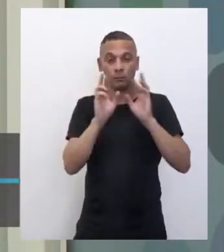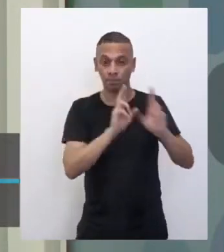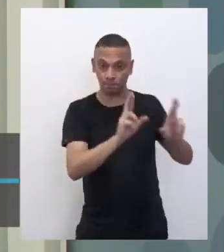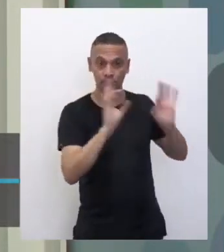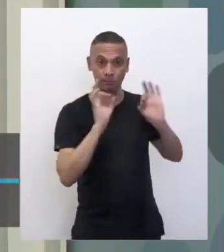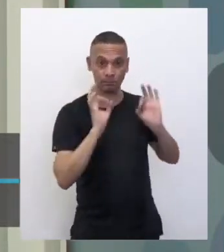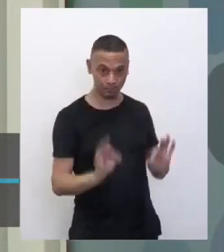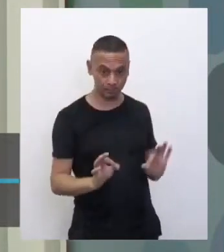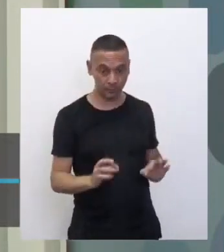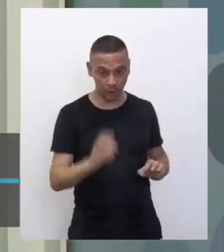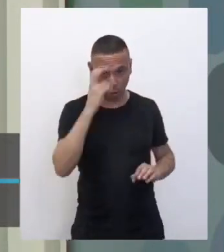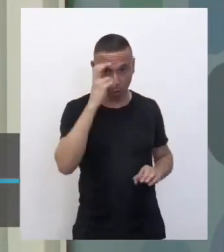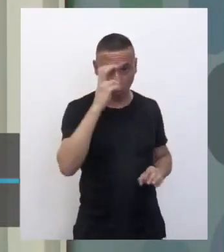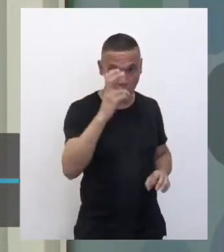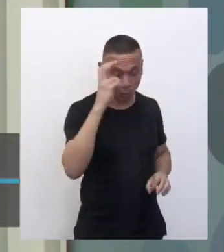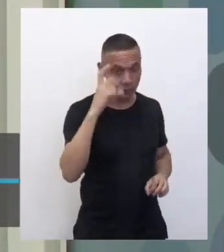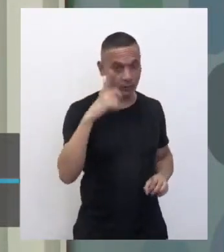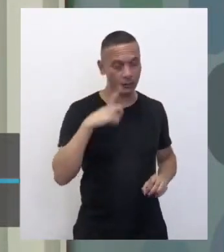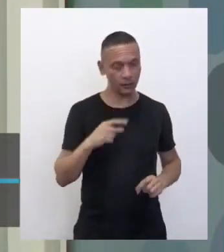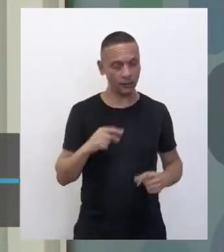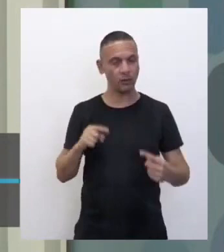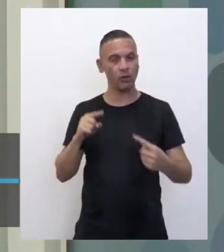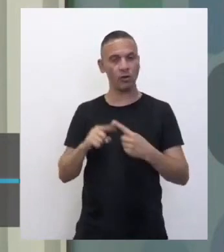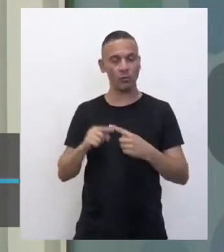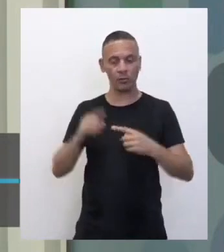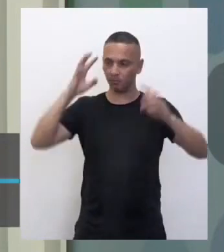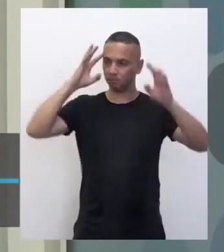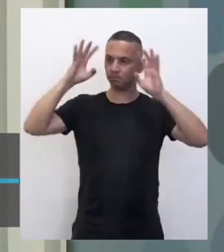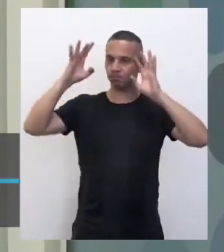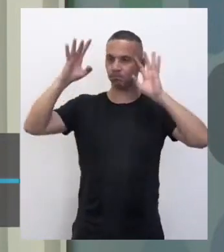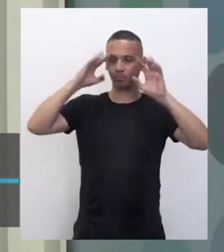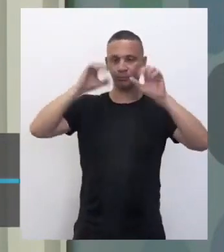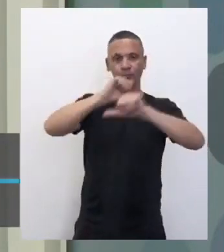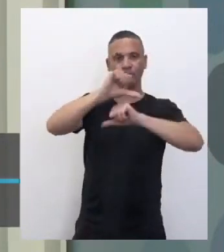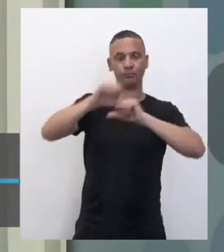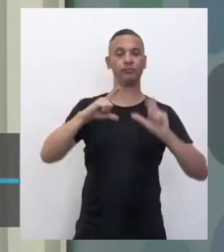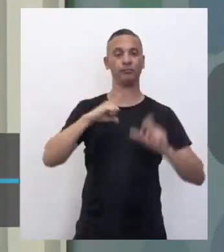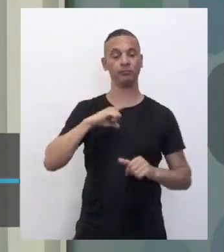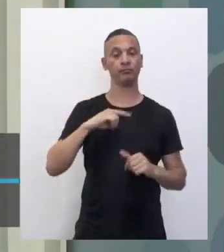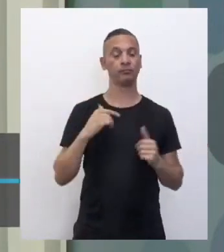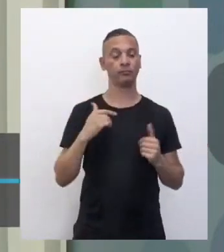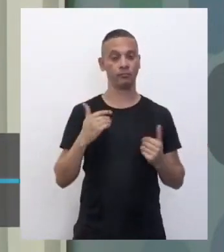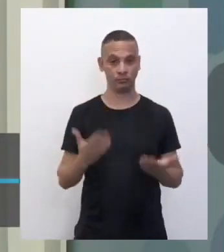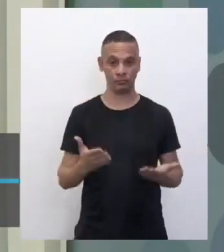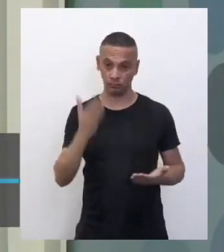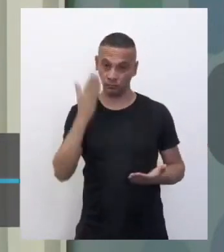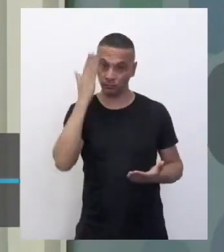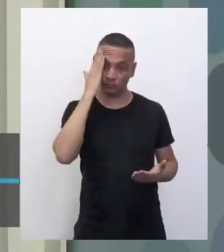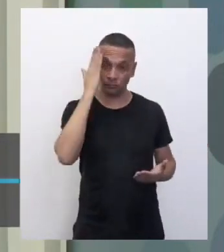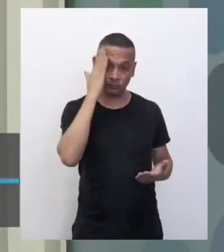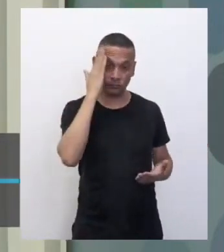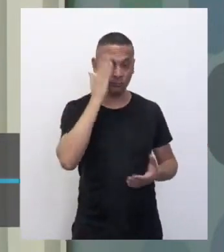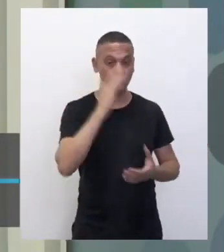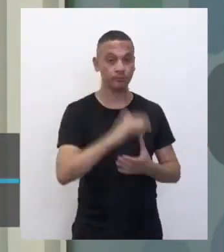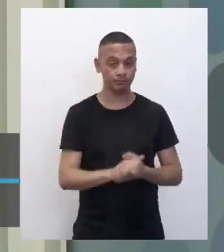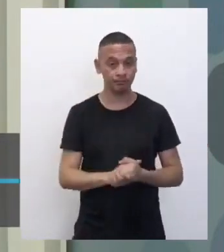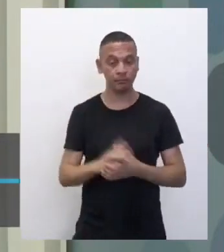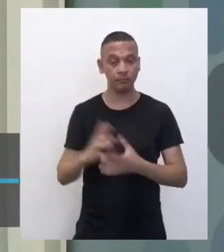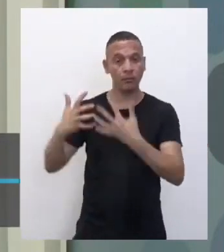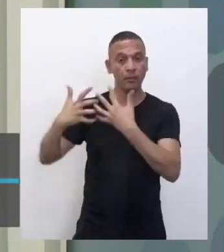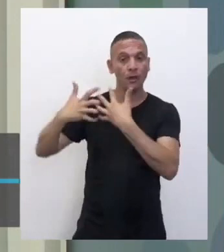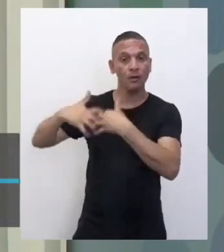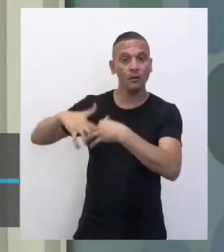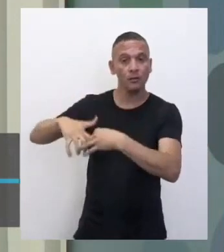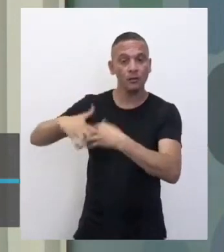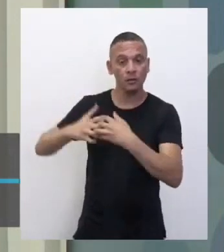a uma cultura, é óbvio que essa reflexão também vai ser alterada. Então a reflexão filosófica, a reflexão ética